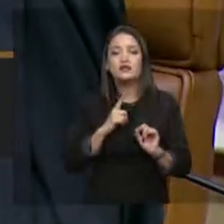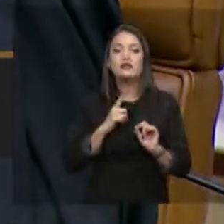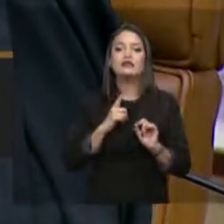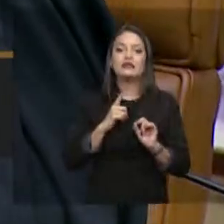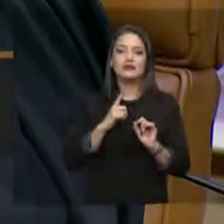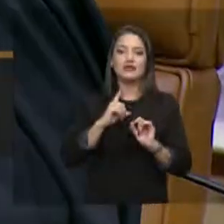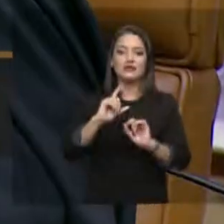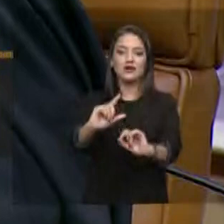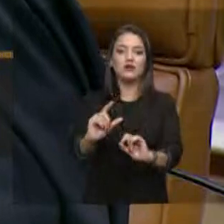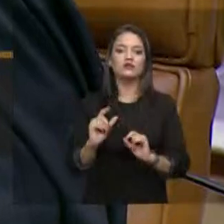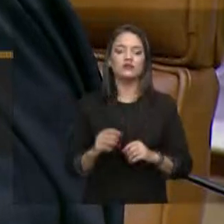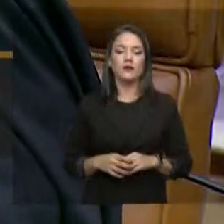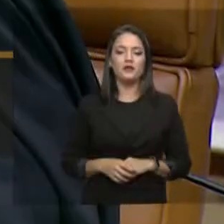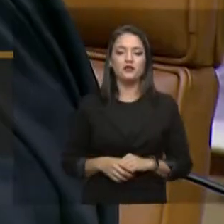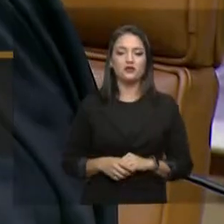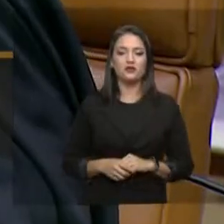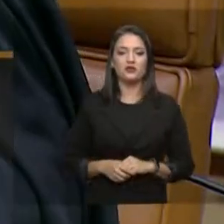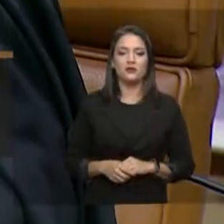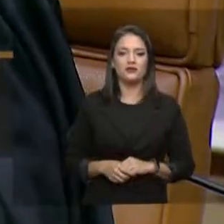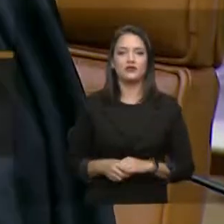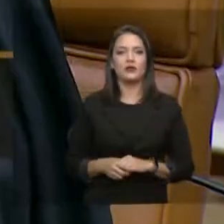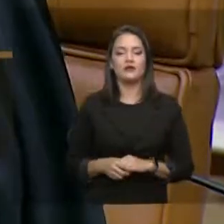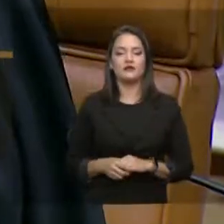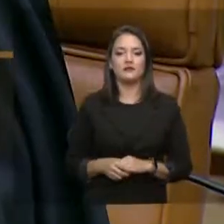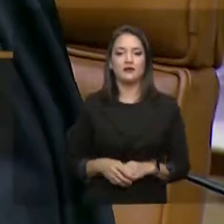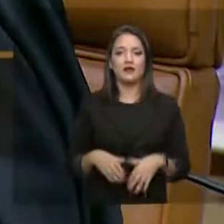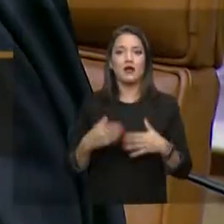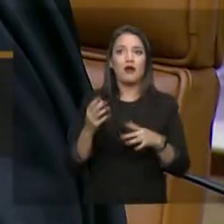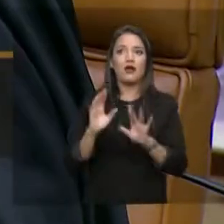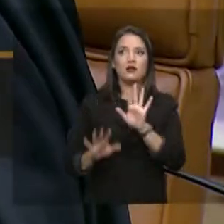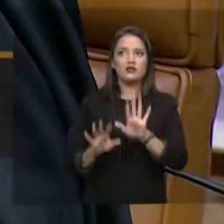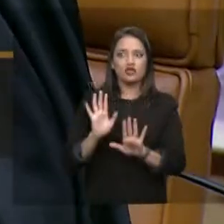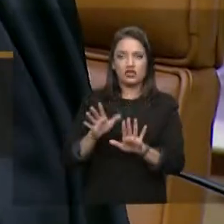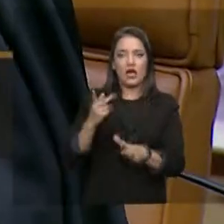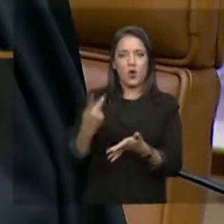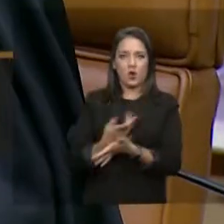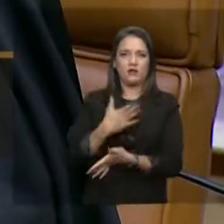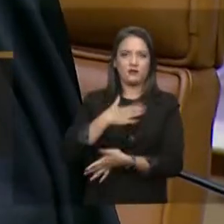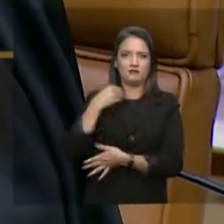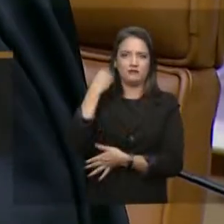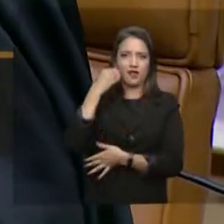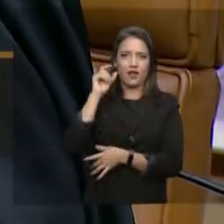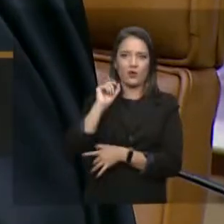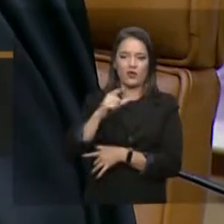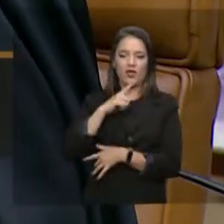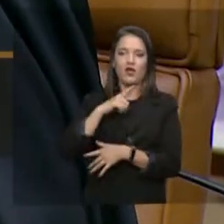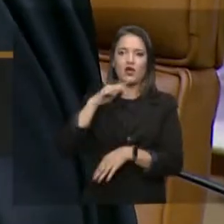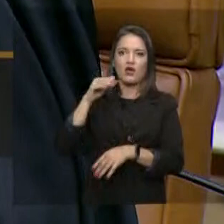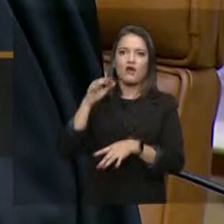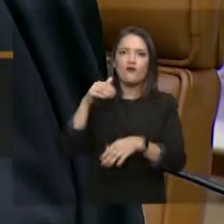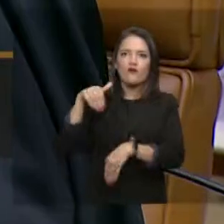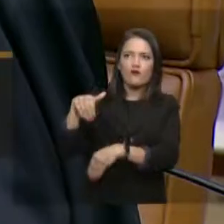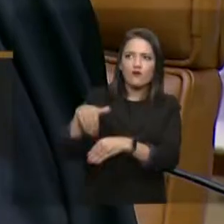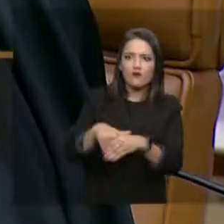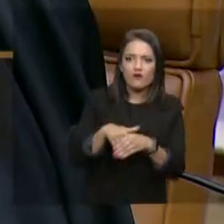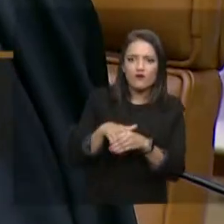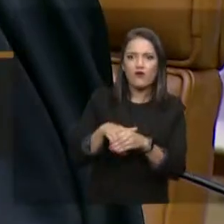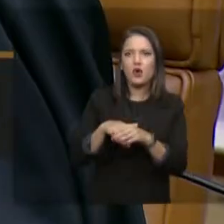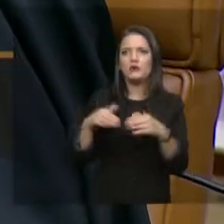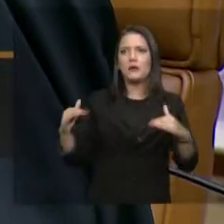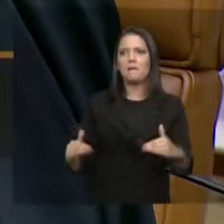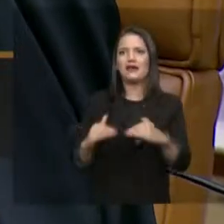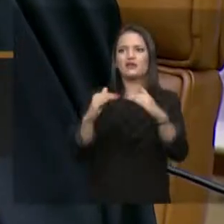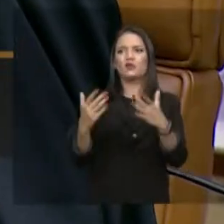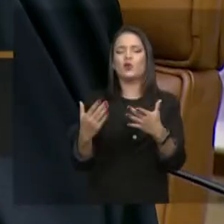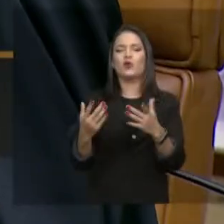Então, veja, há essa previsão no artigo 13 do nosso regimento, no artigo 146 e no